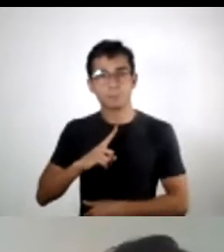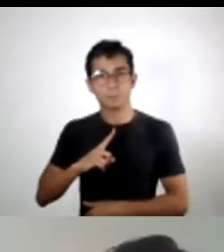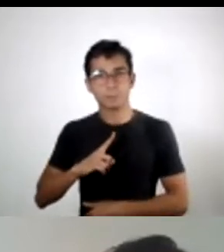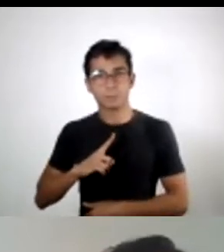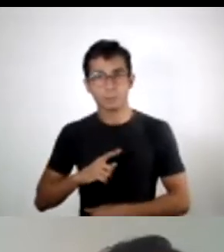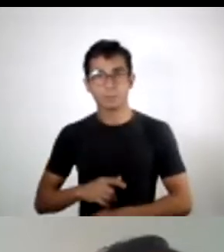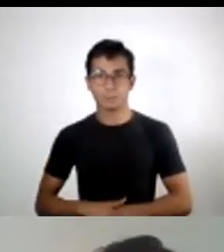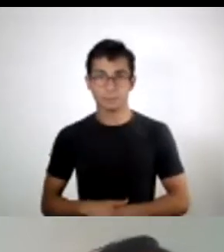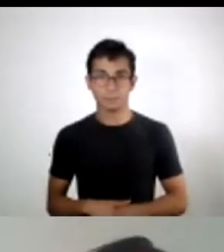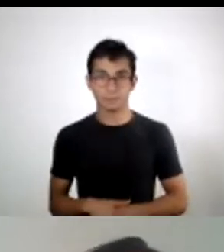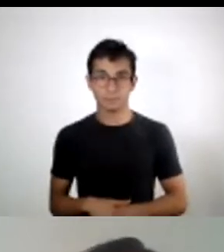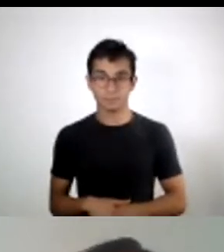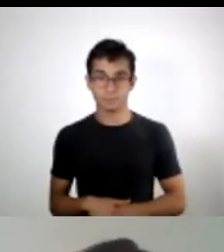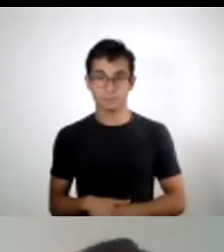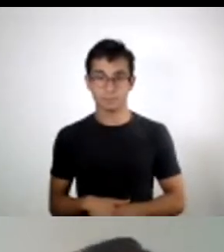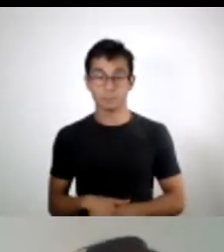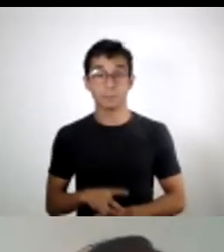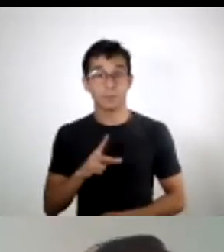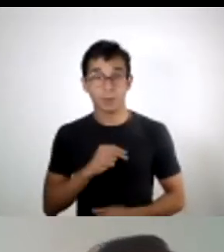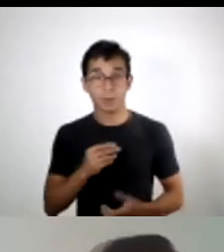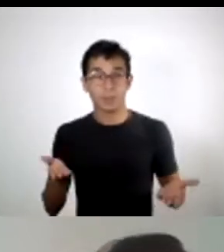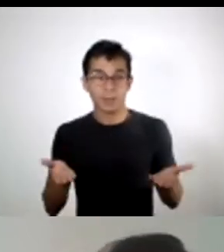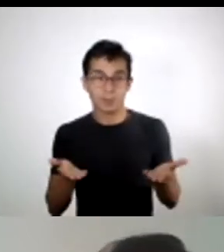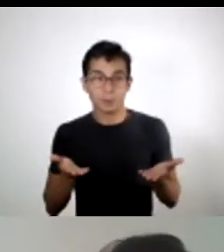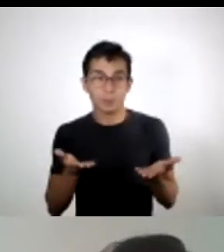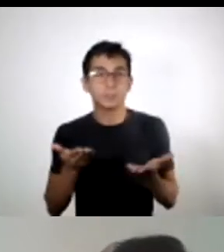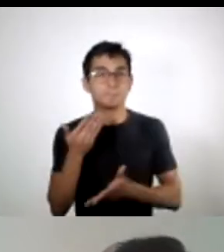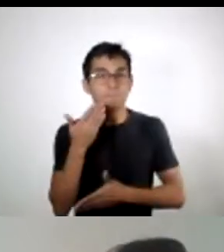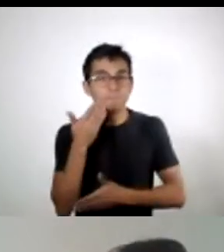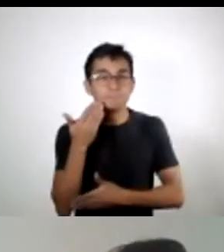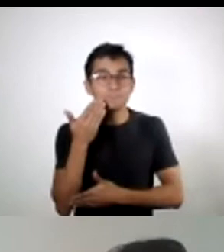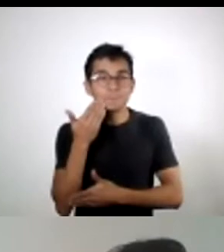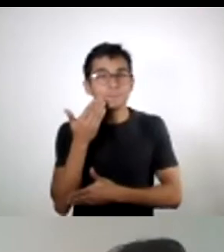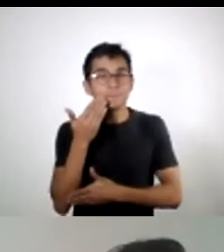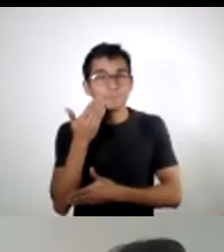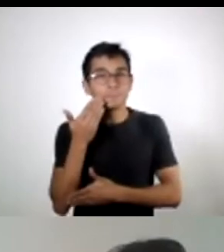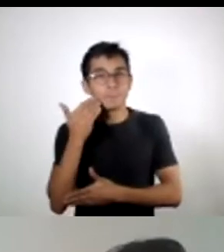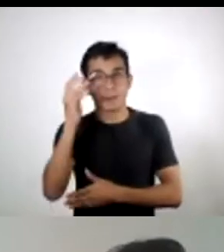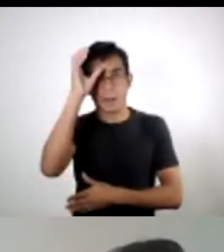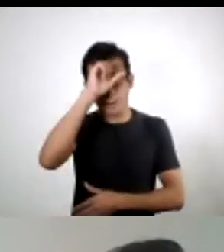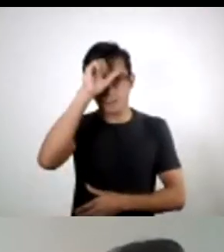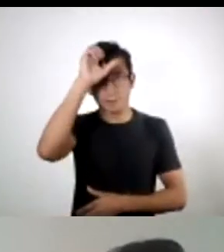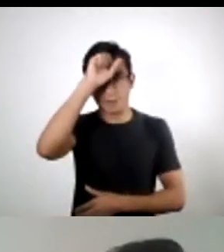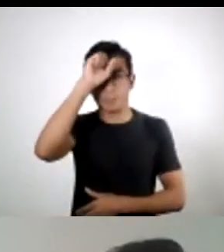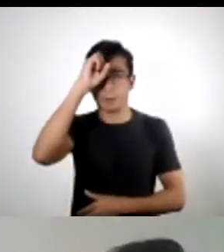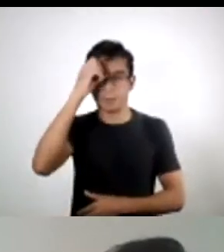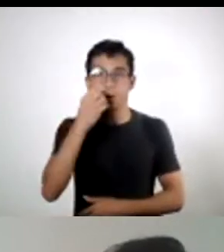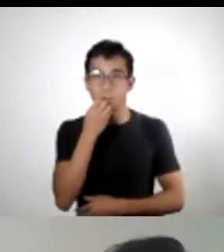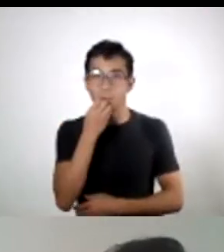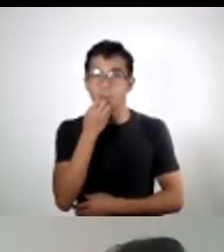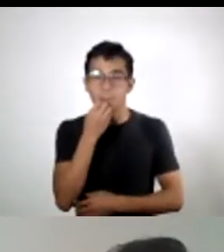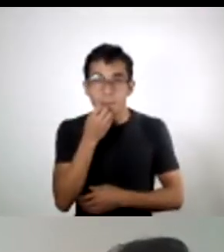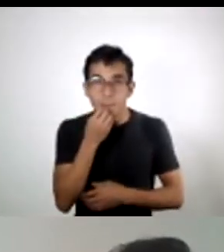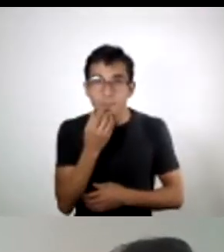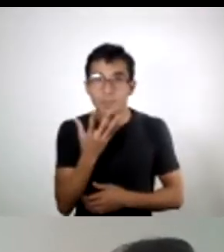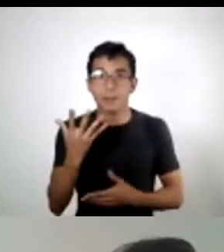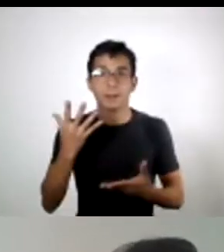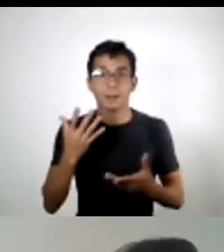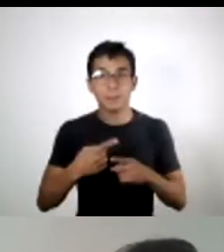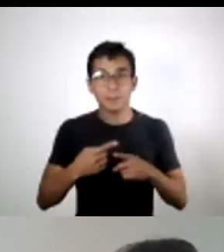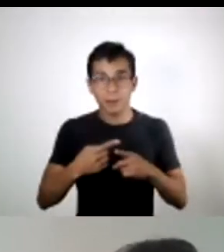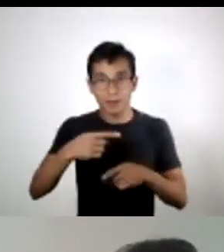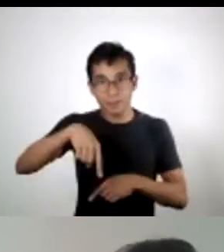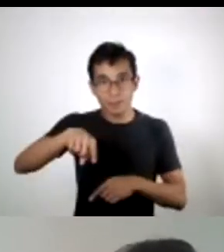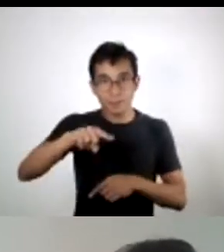Nossa, e a gente está aprendendo muito, muito nessa tarde aqui, porque vocês estão mostrando para a gente, além do